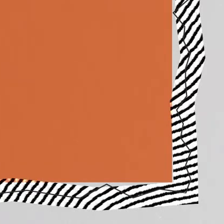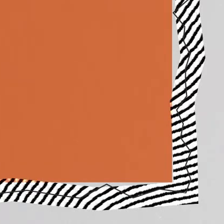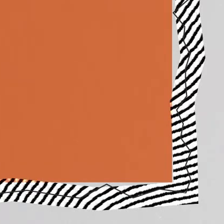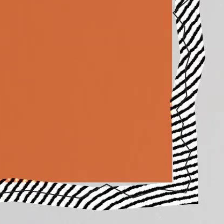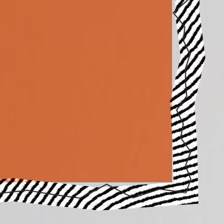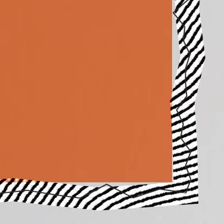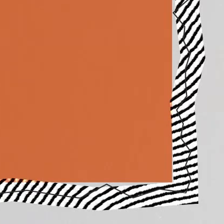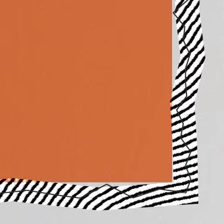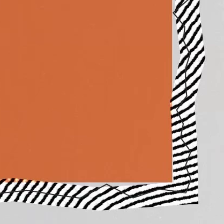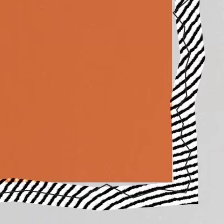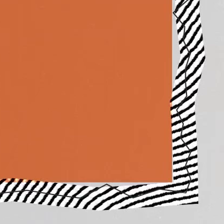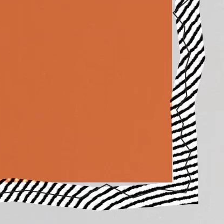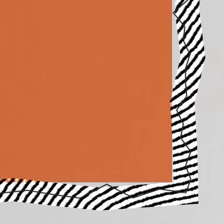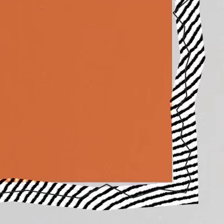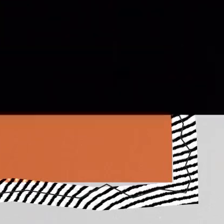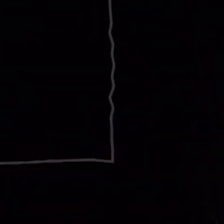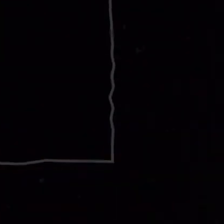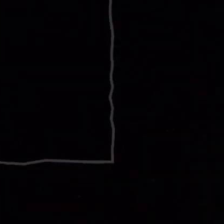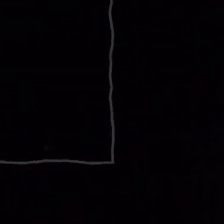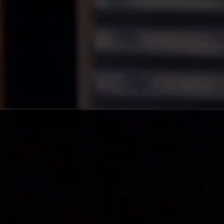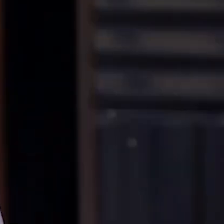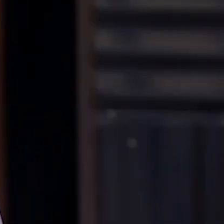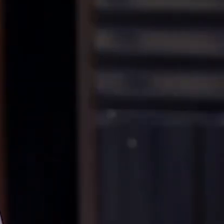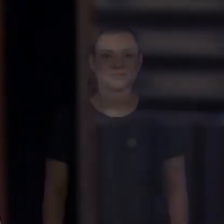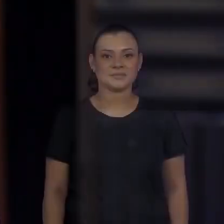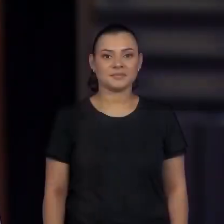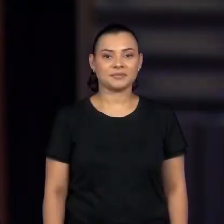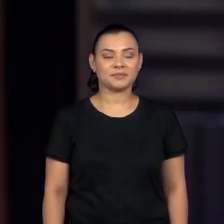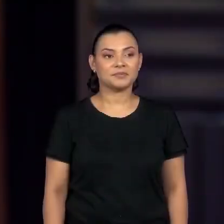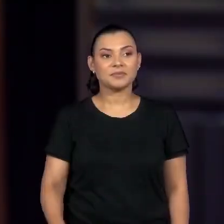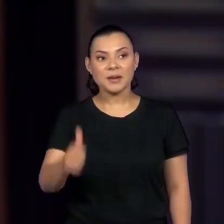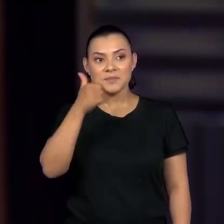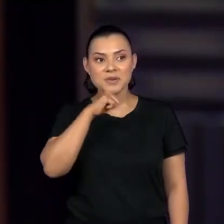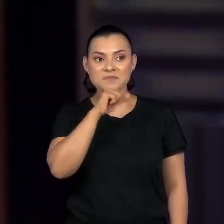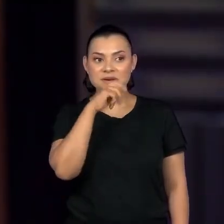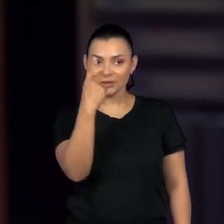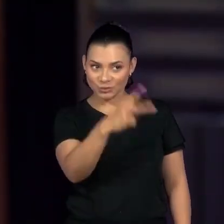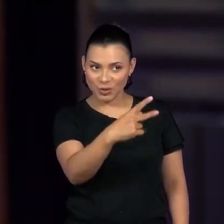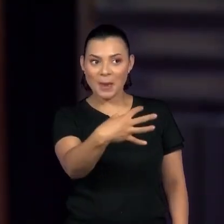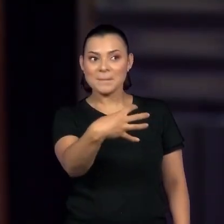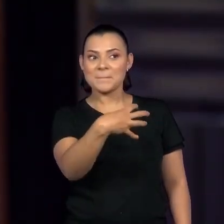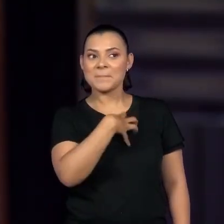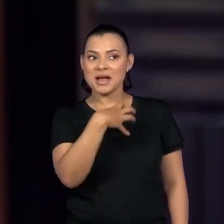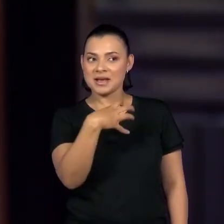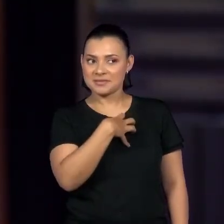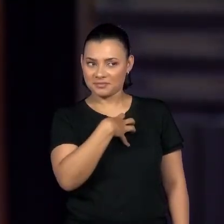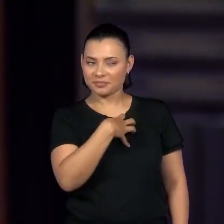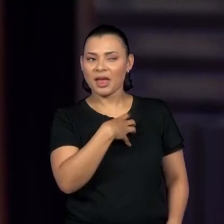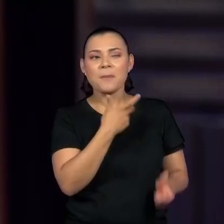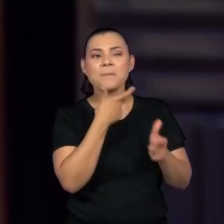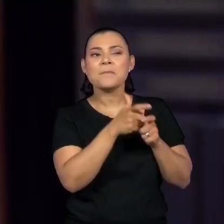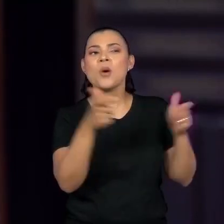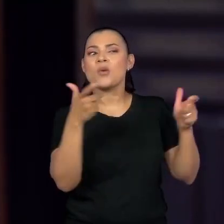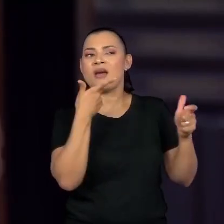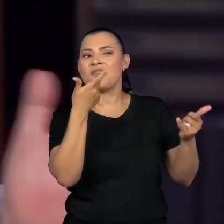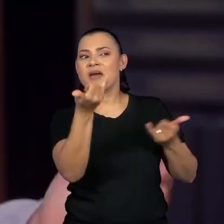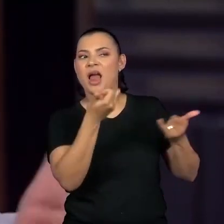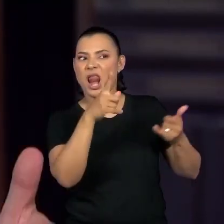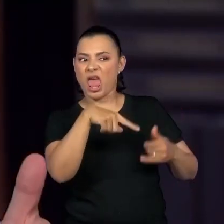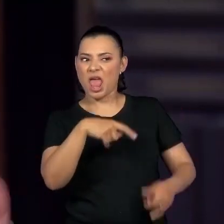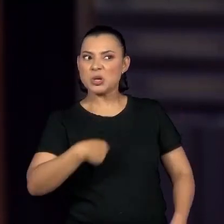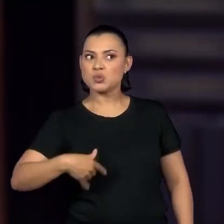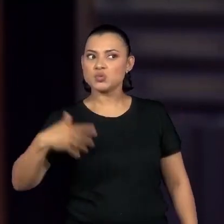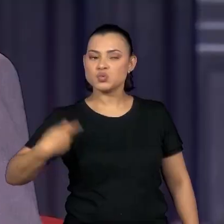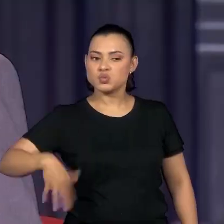consciência, já acordava em outra época, em outro dia. A mãe baiana dizem que é danada, é aquela